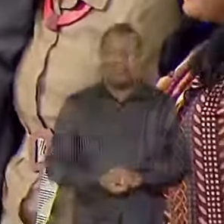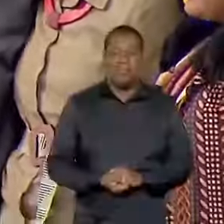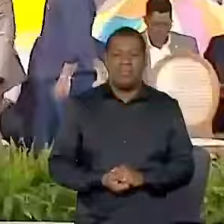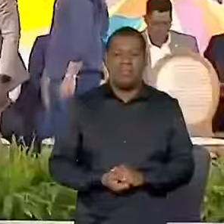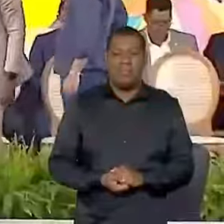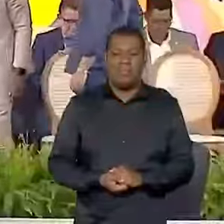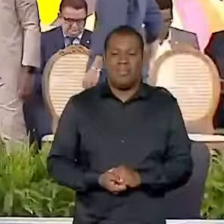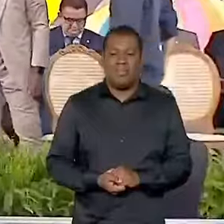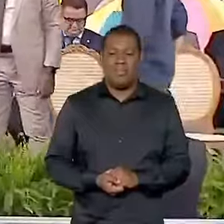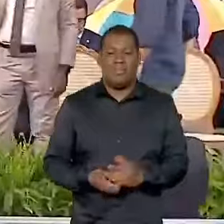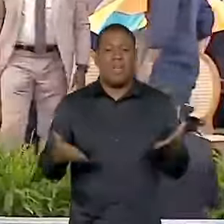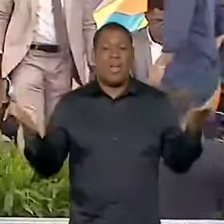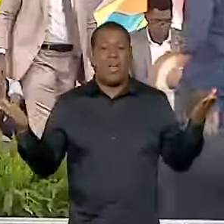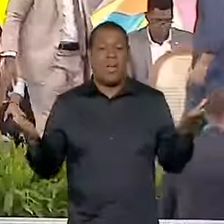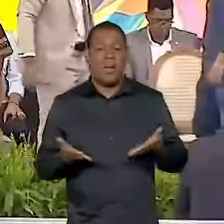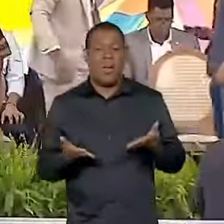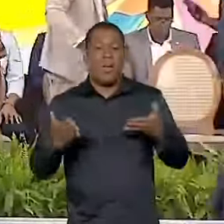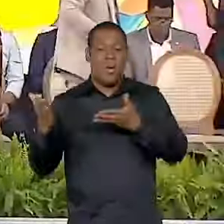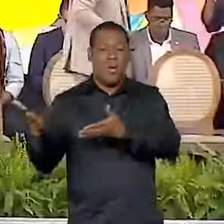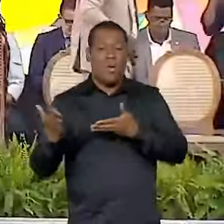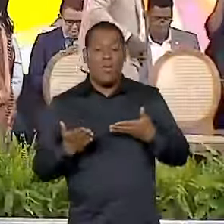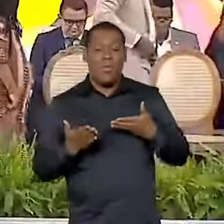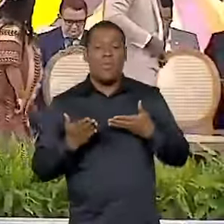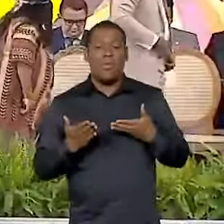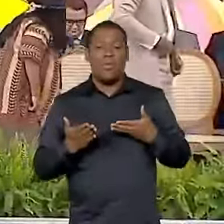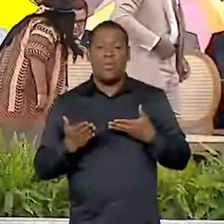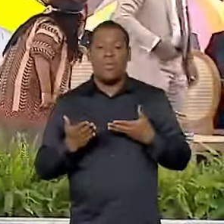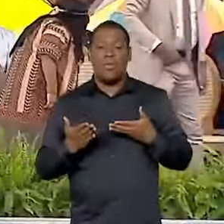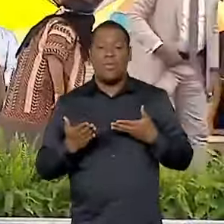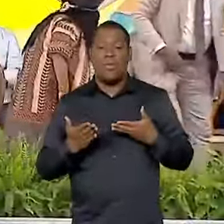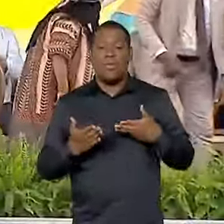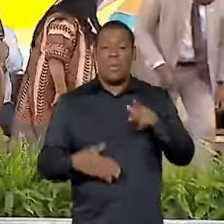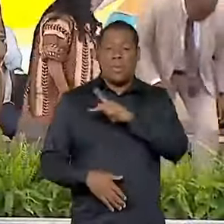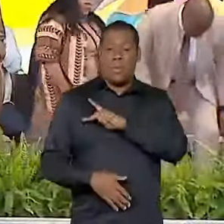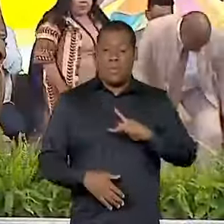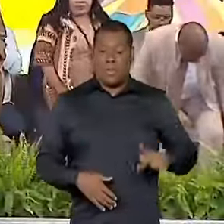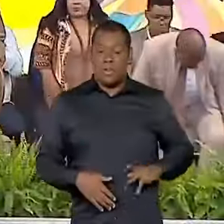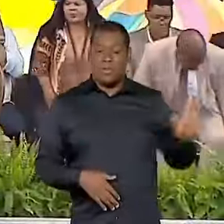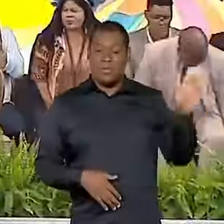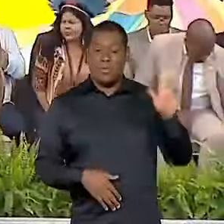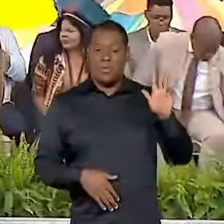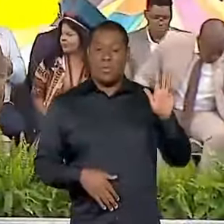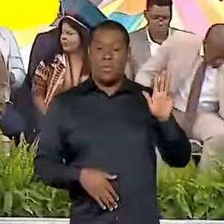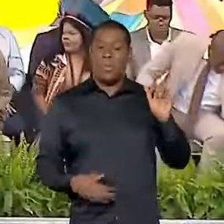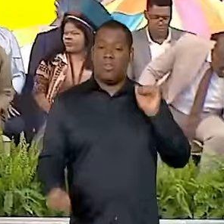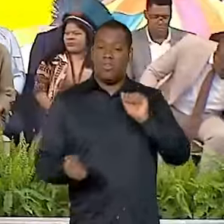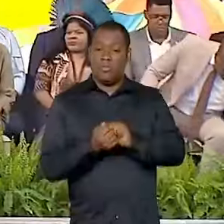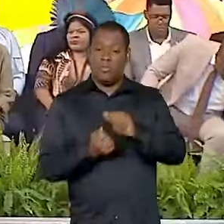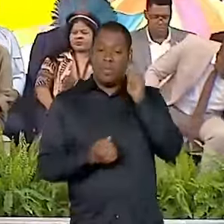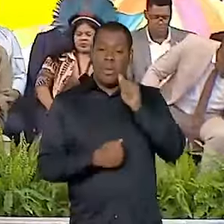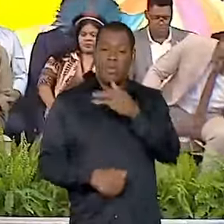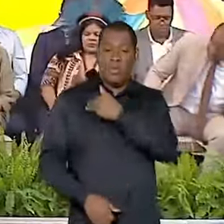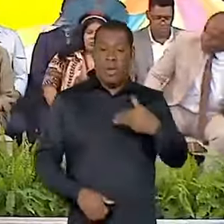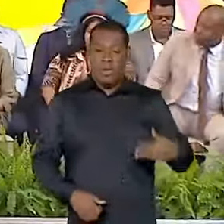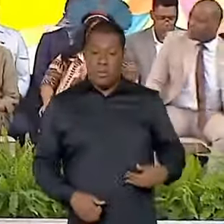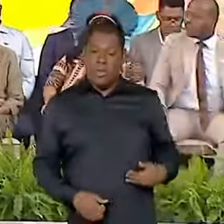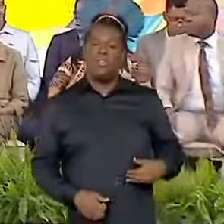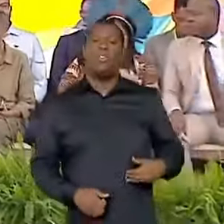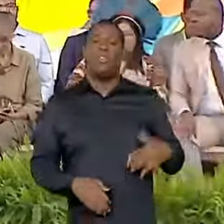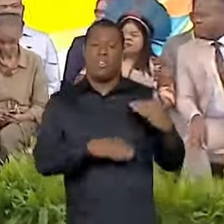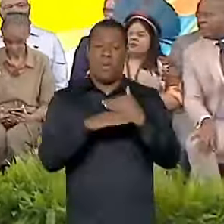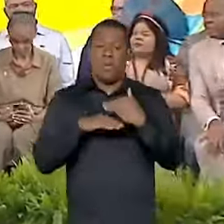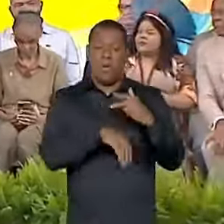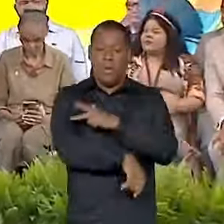Neste momento, o presidente da República, acompanhado da ministra da Igualdade Racial, do ministro-chefe